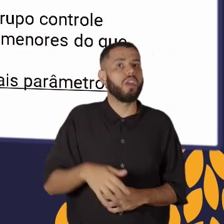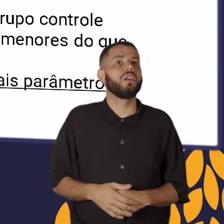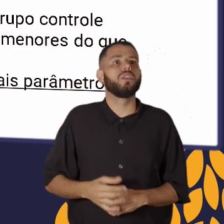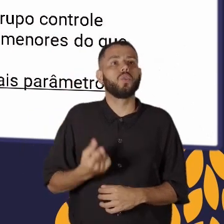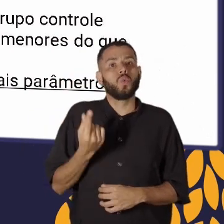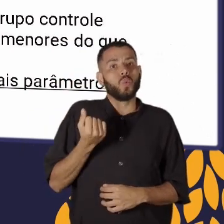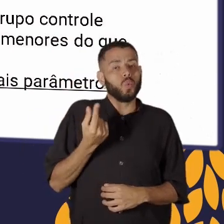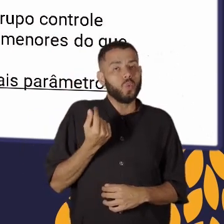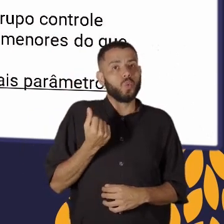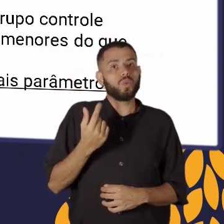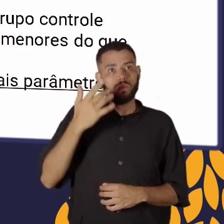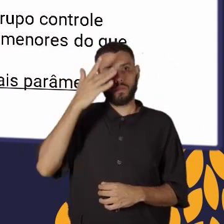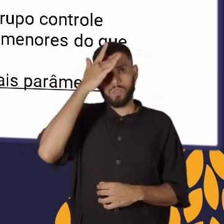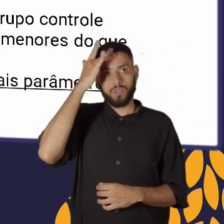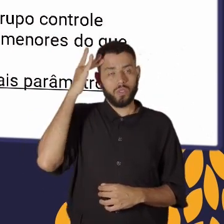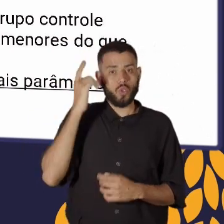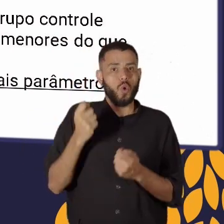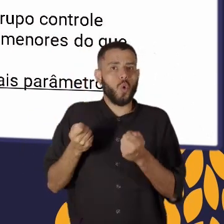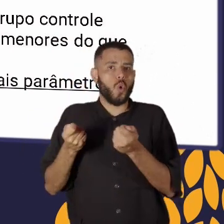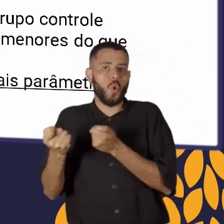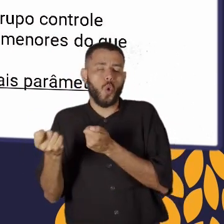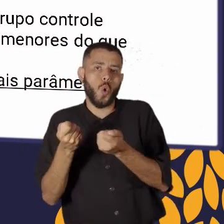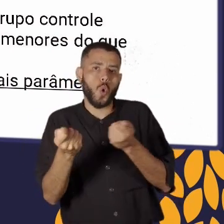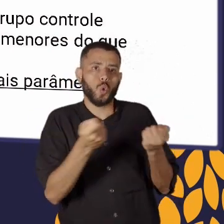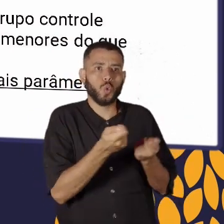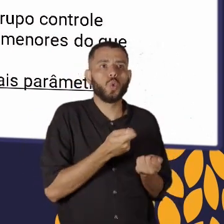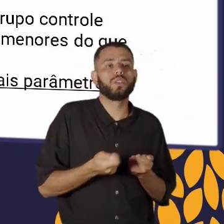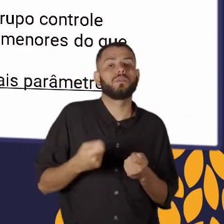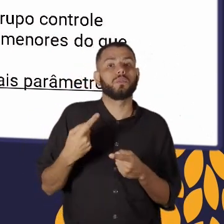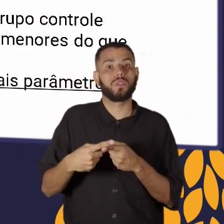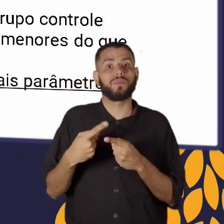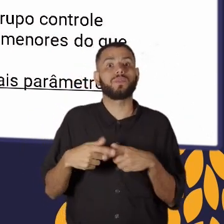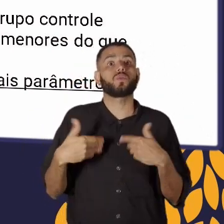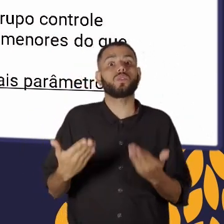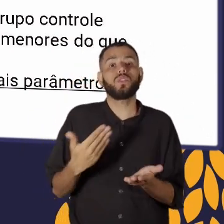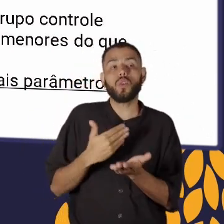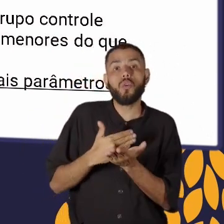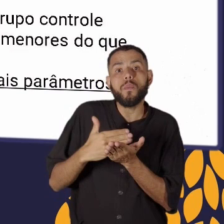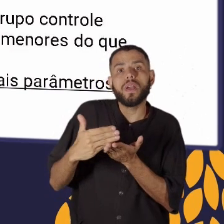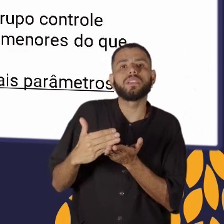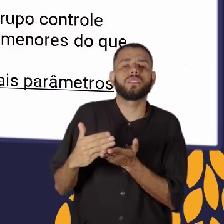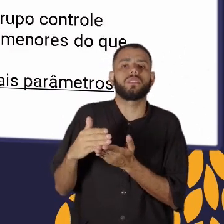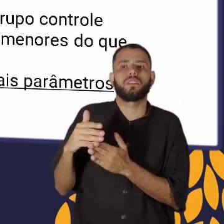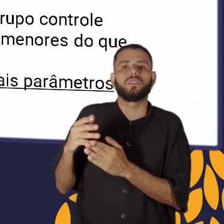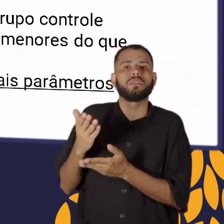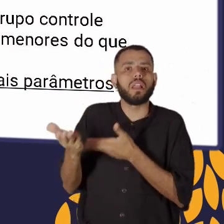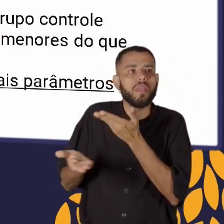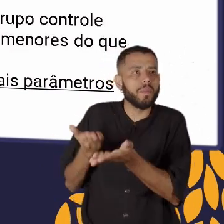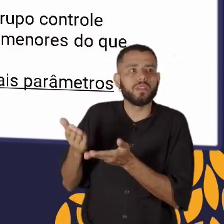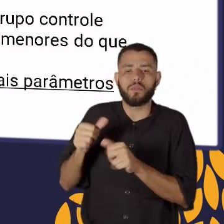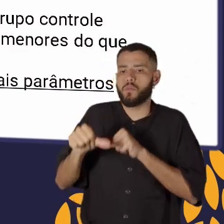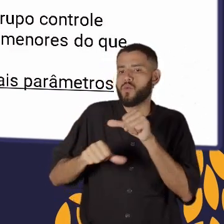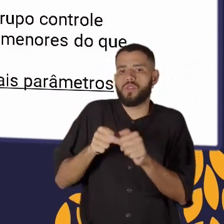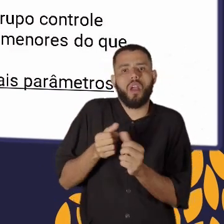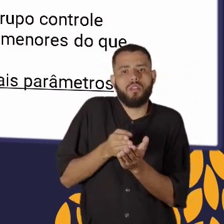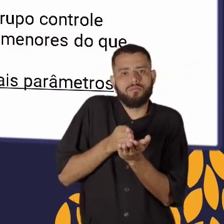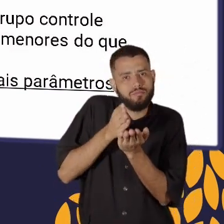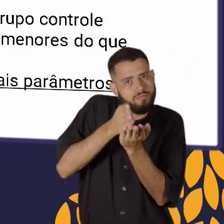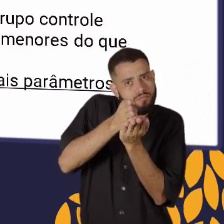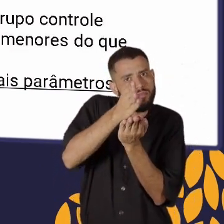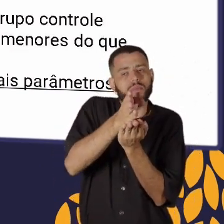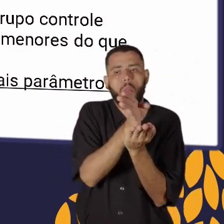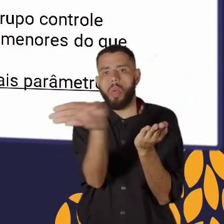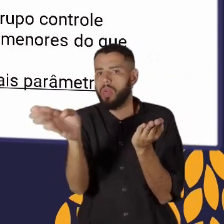custo de pessoal, de controle, de tudo que é grande, porque quando você começa o ensaio, você não pode mudar a rota, você tem que ir